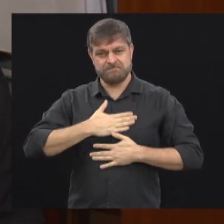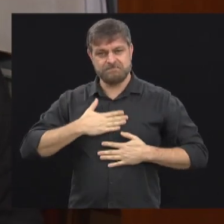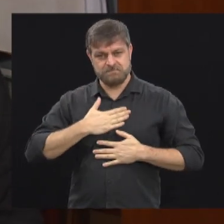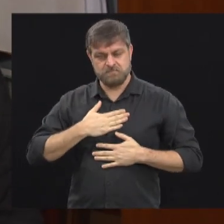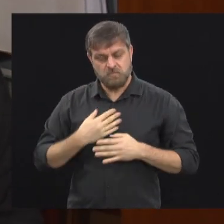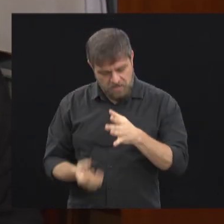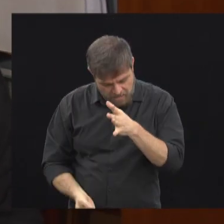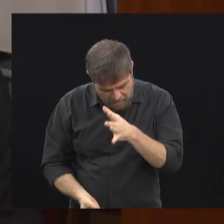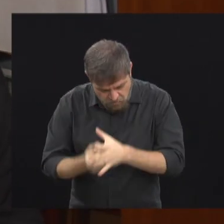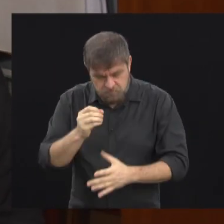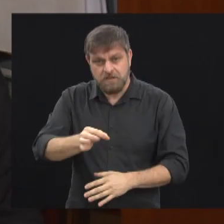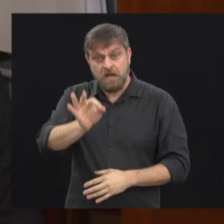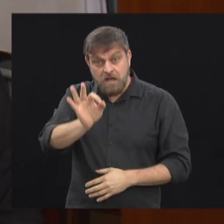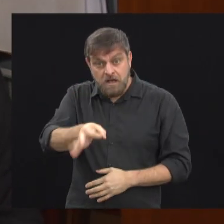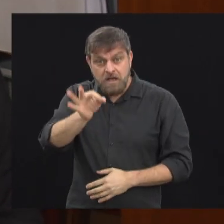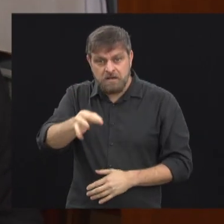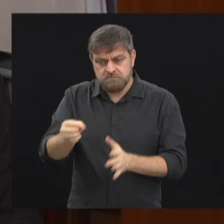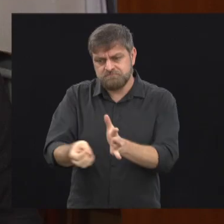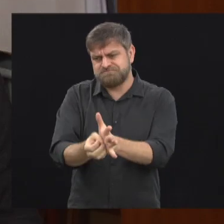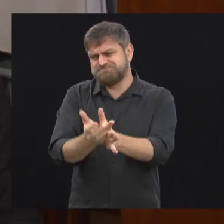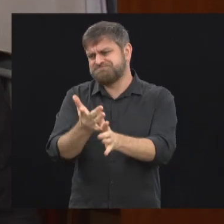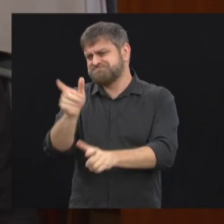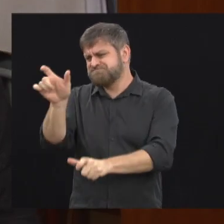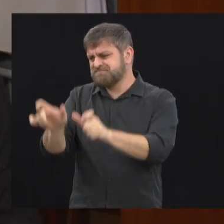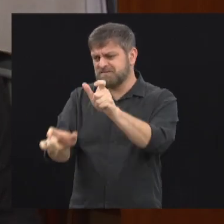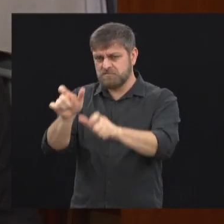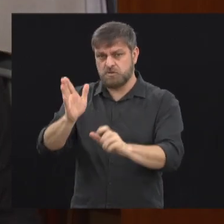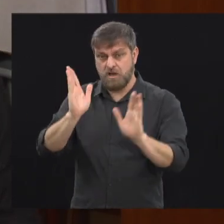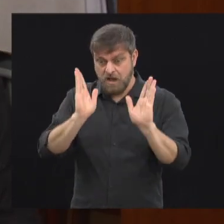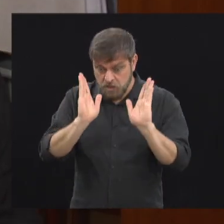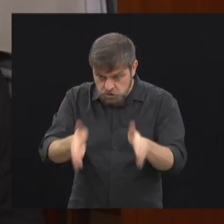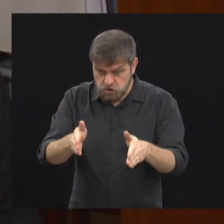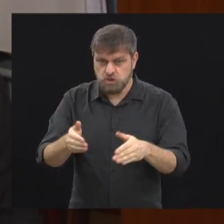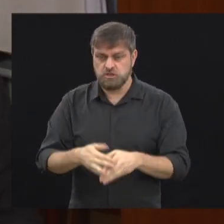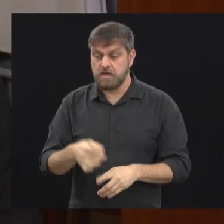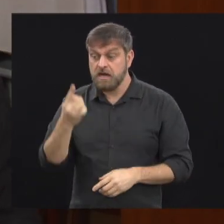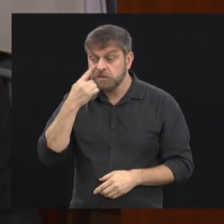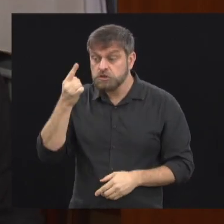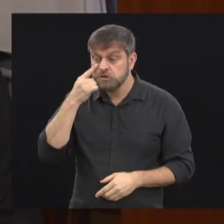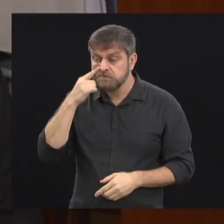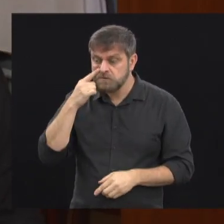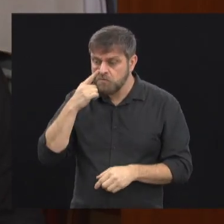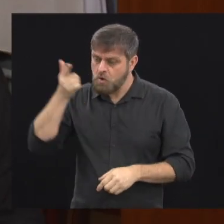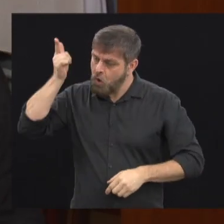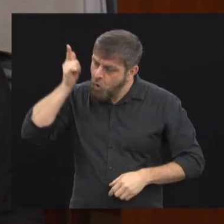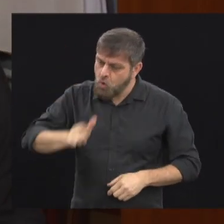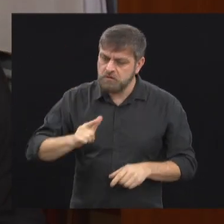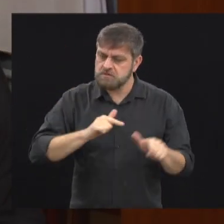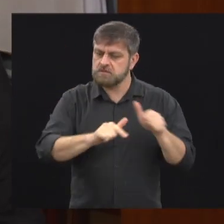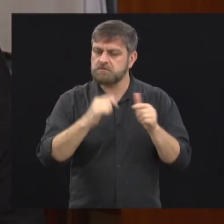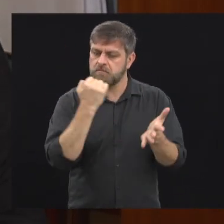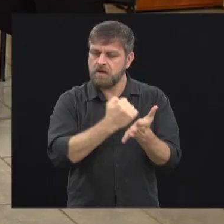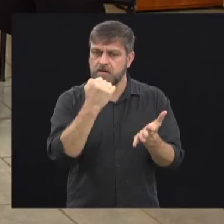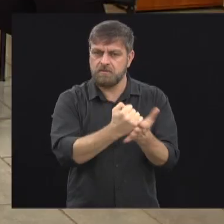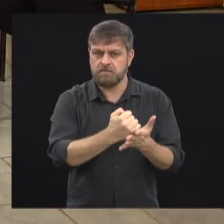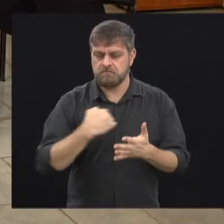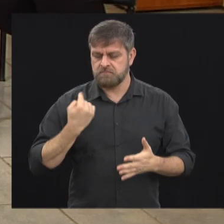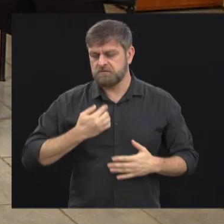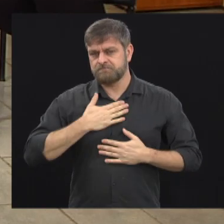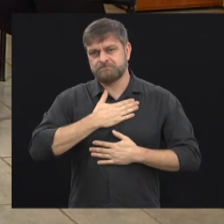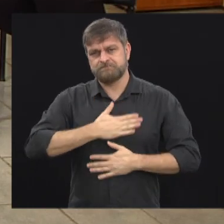isso acontecer em muitas pessoas que já passaram, já vimos e vemos, né? E isso é o que traz